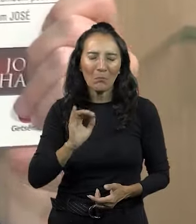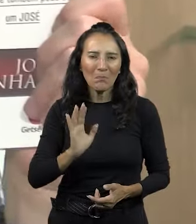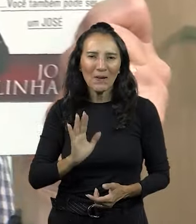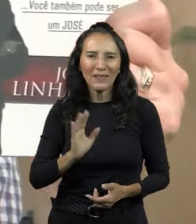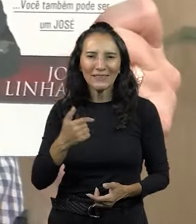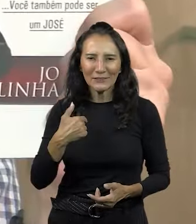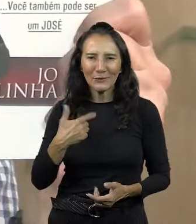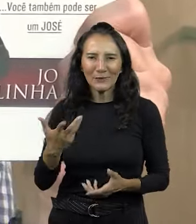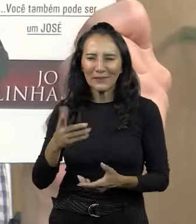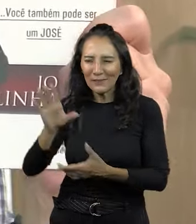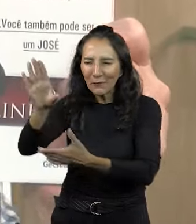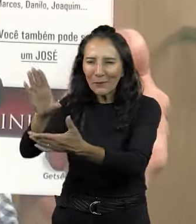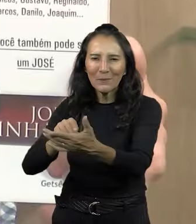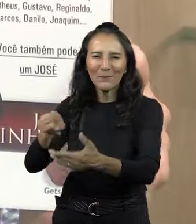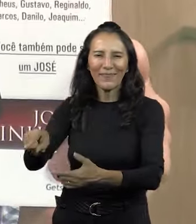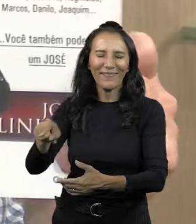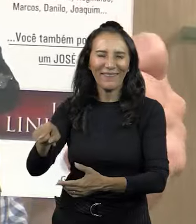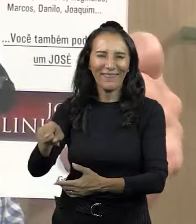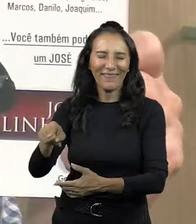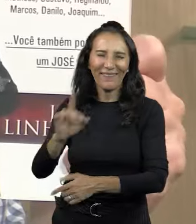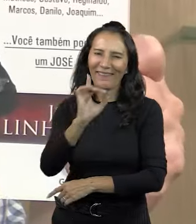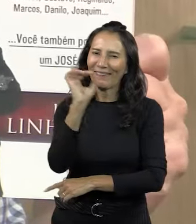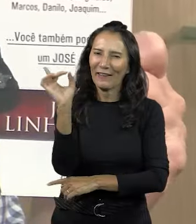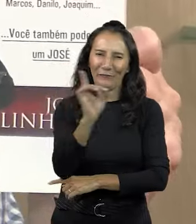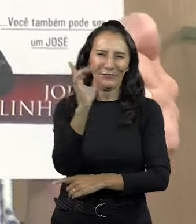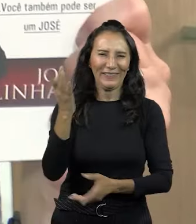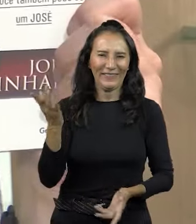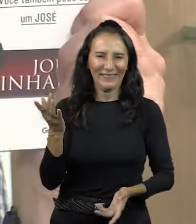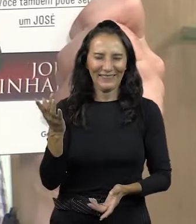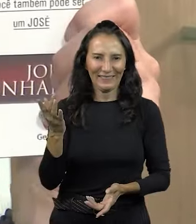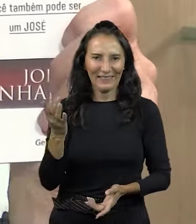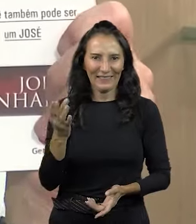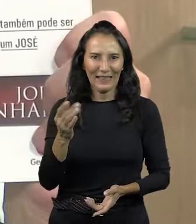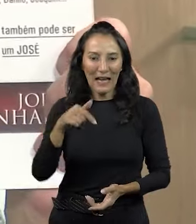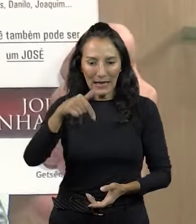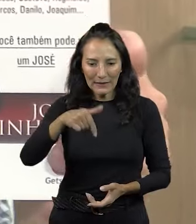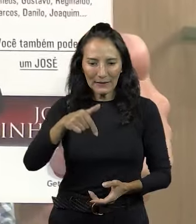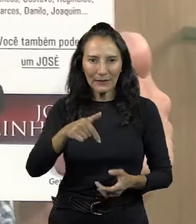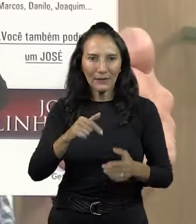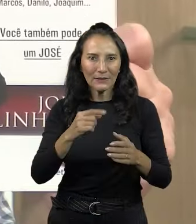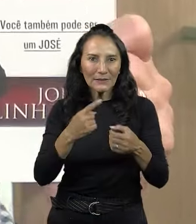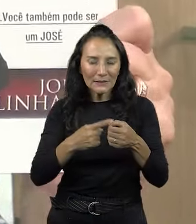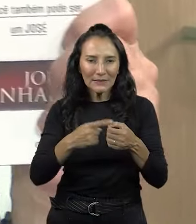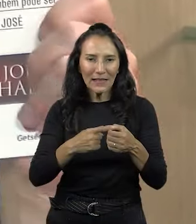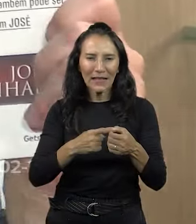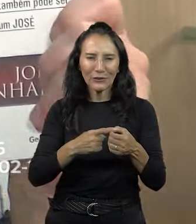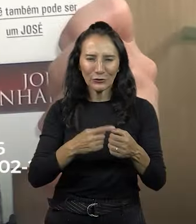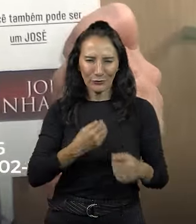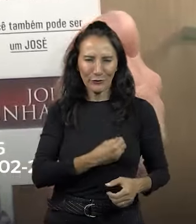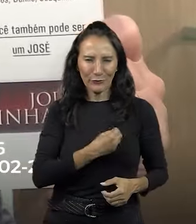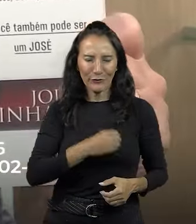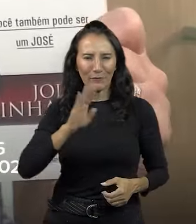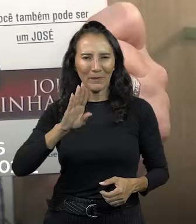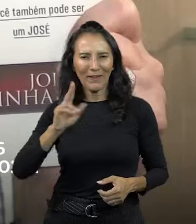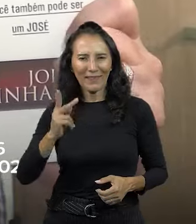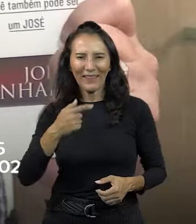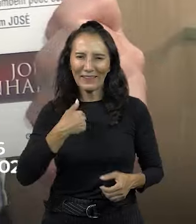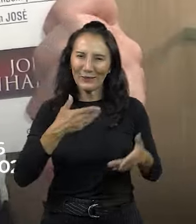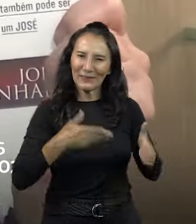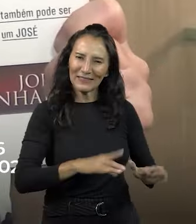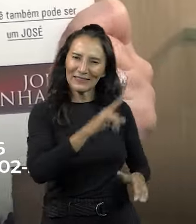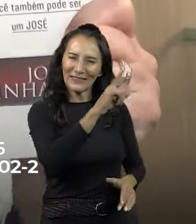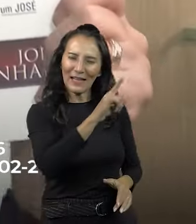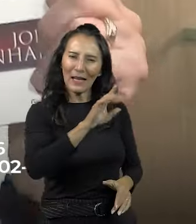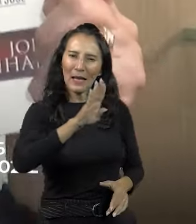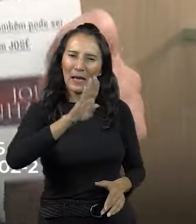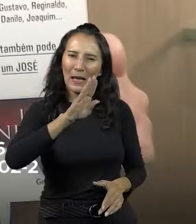vida a cidade que eu vivo Belo Horizonte minha cidade Barão de Cocais e outros lugares poderiam